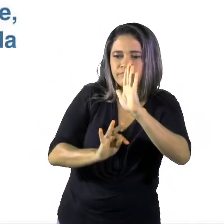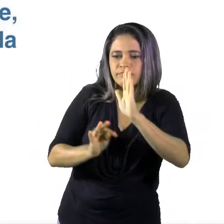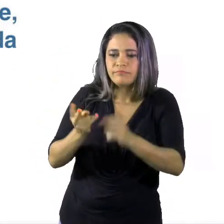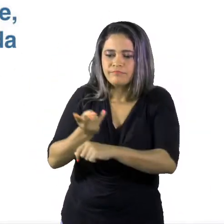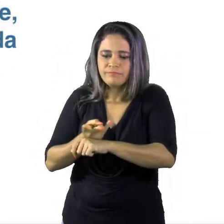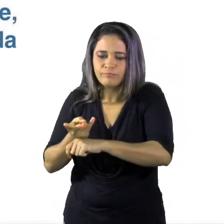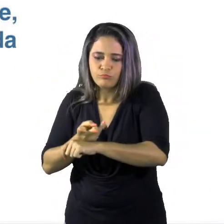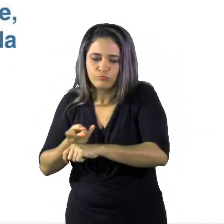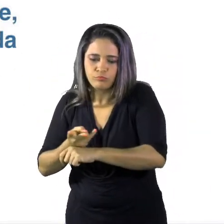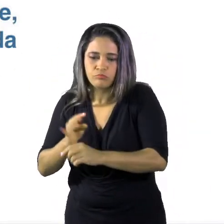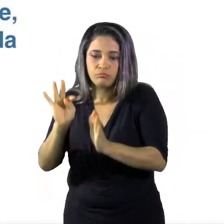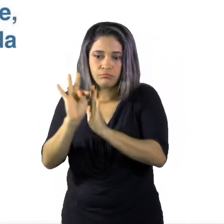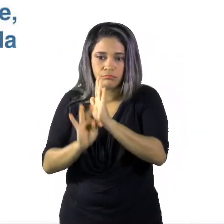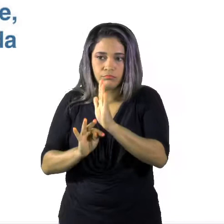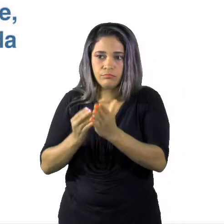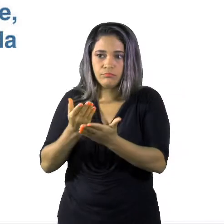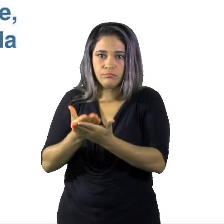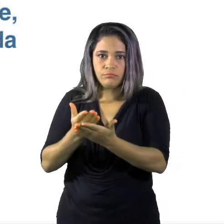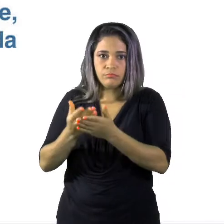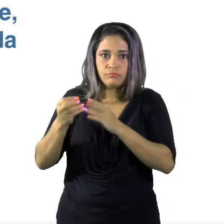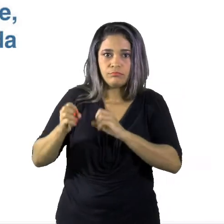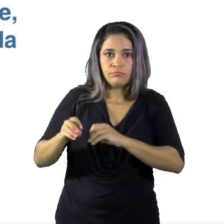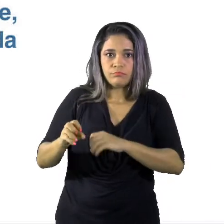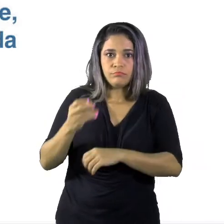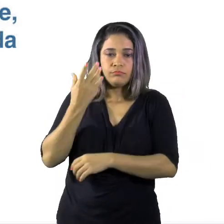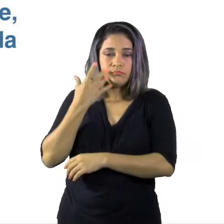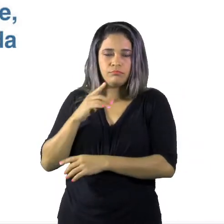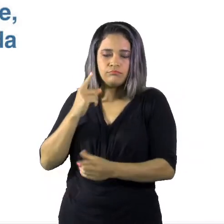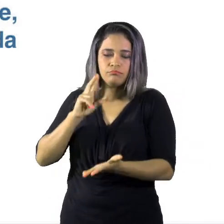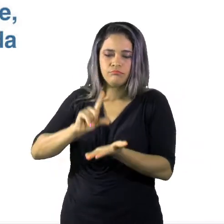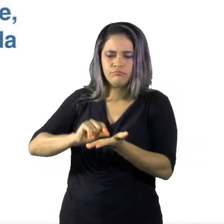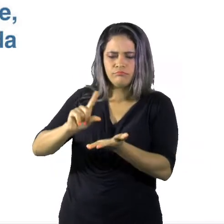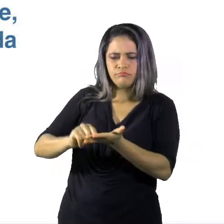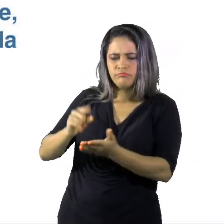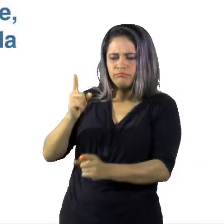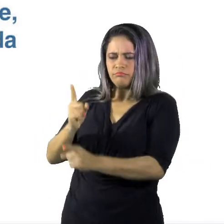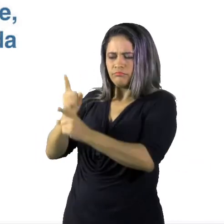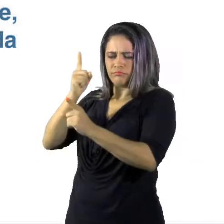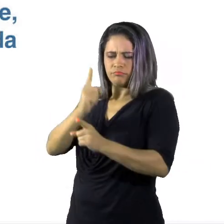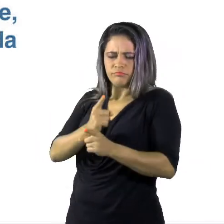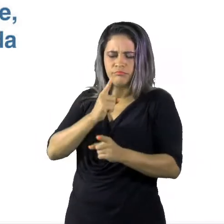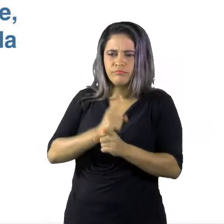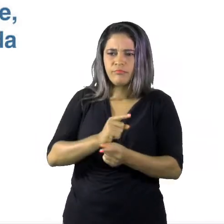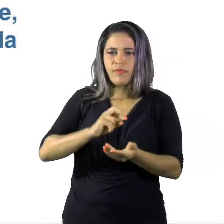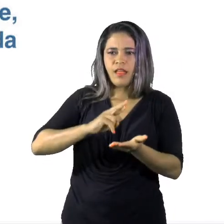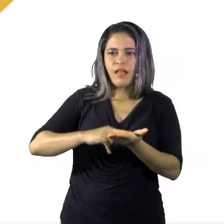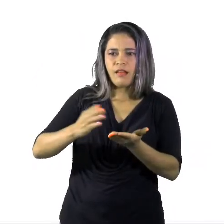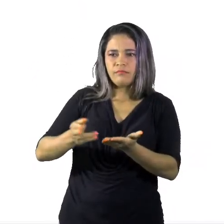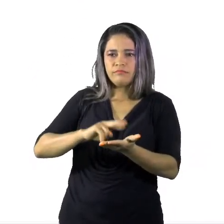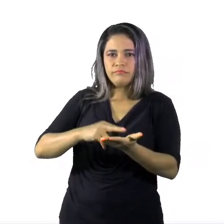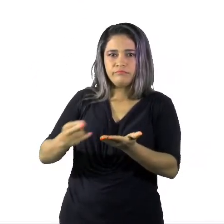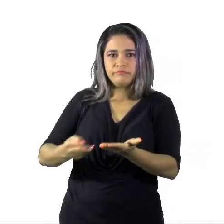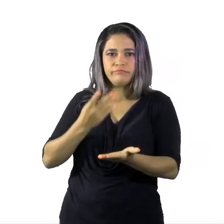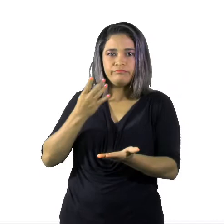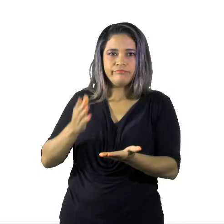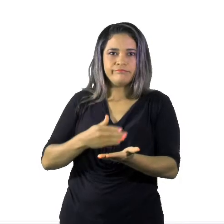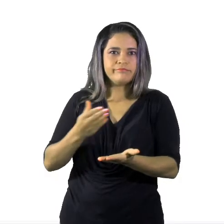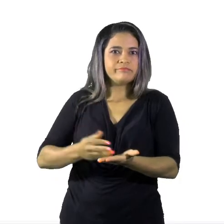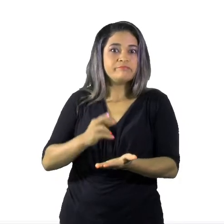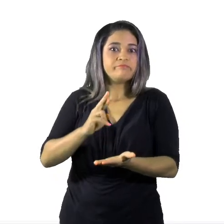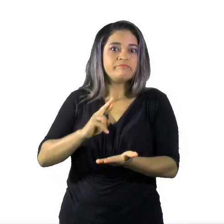da rede, deparei-me com vários artigos no site Revista Ciência Hoje para crianças. Todos os